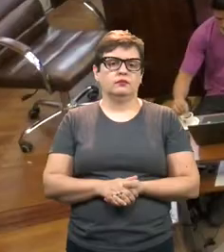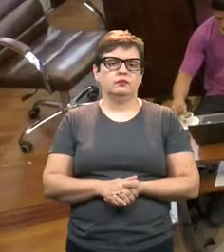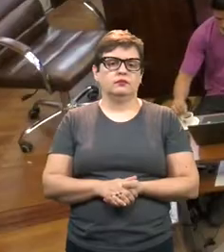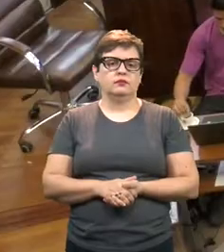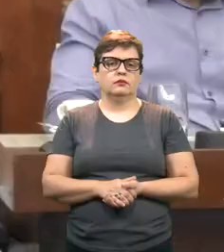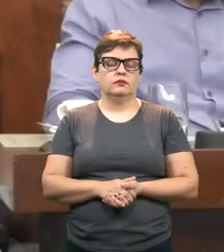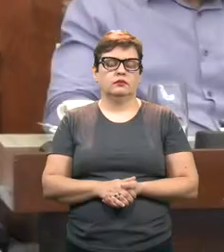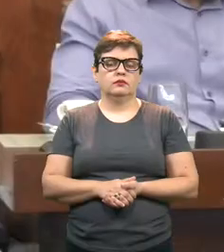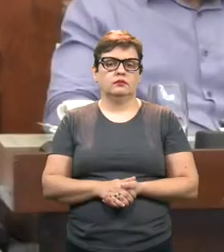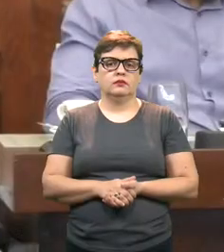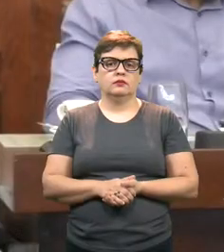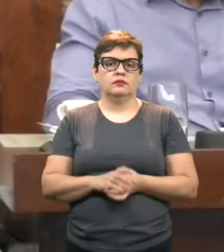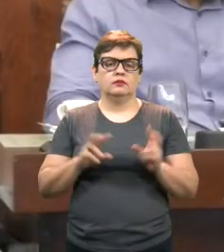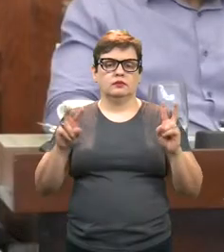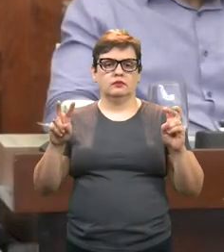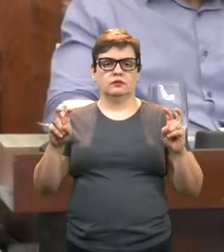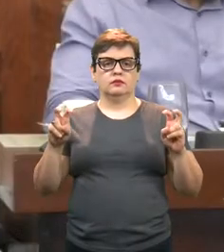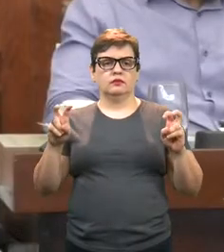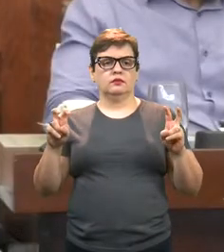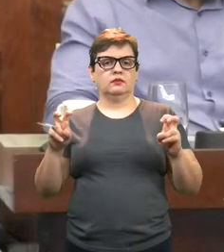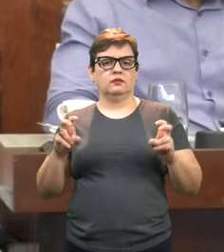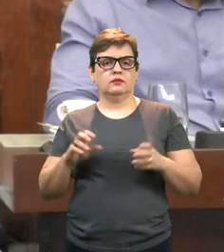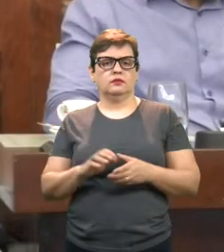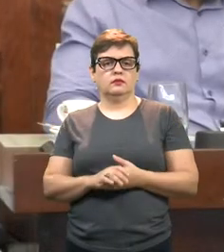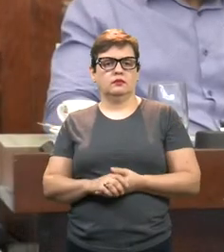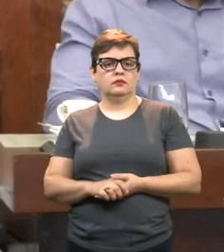relacionadas com o tema.